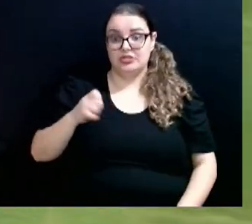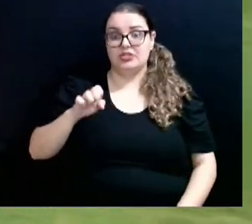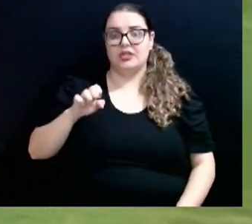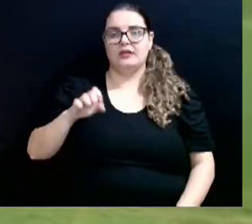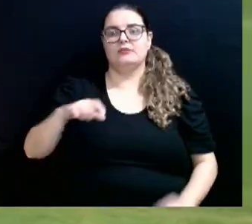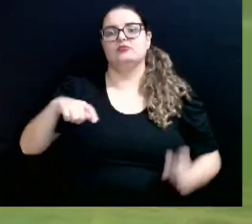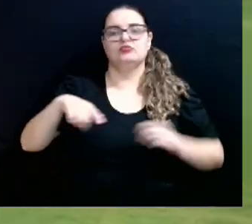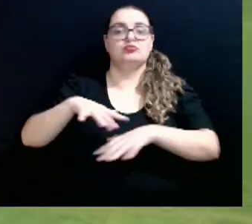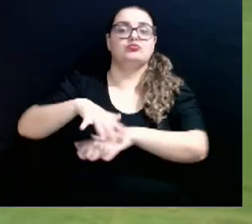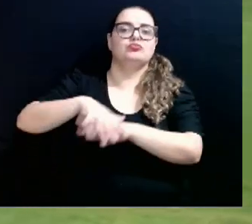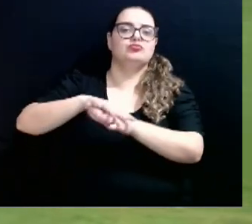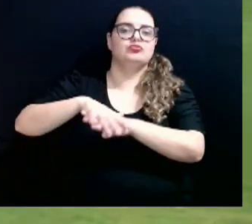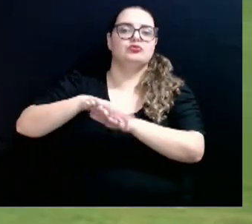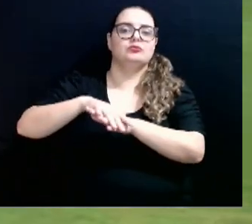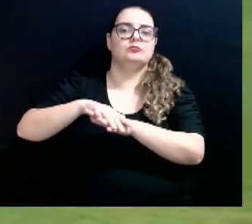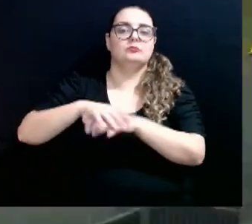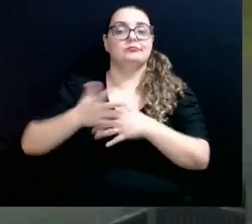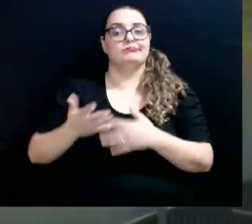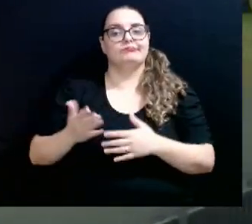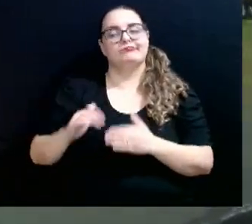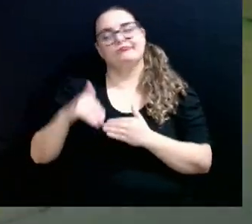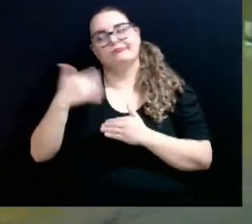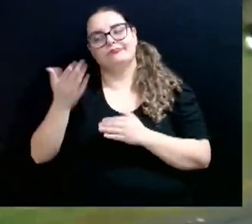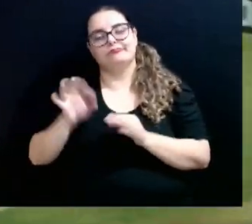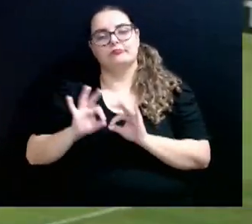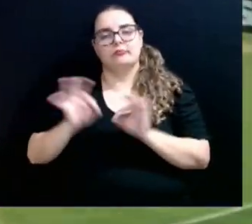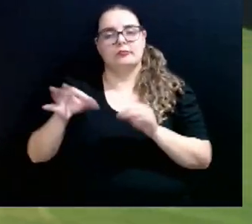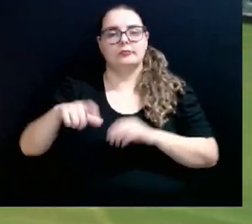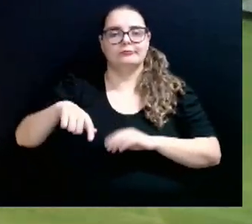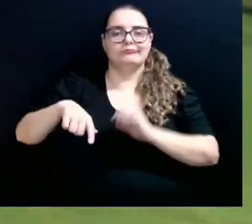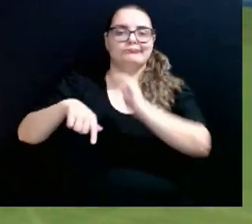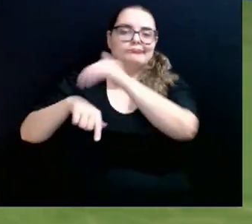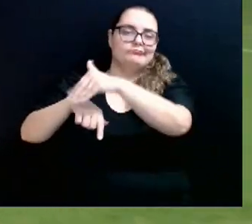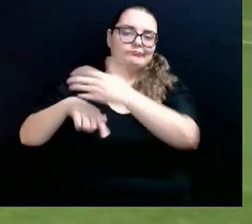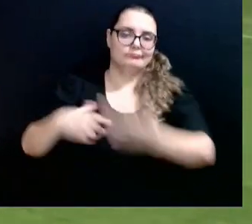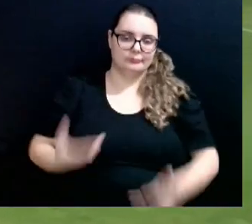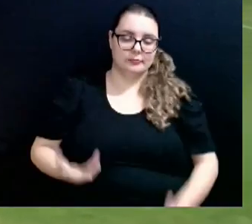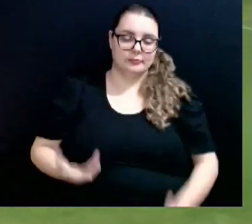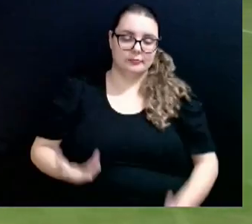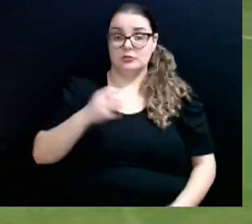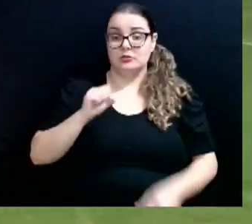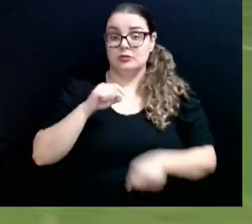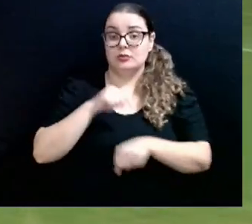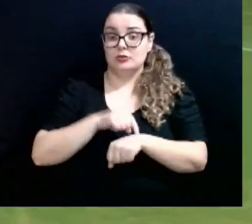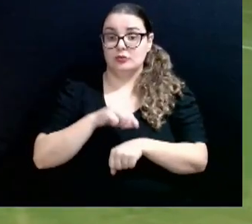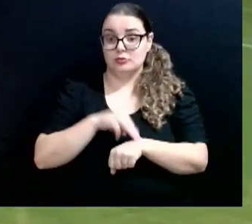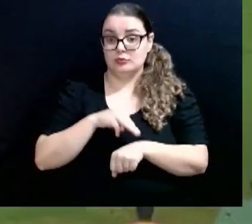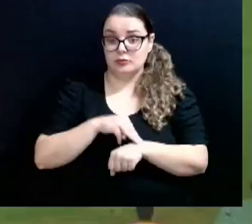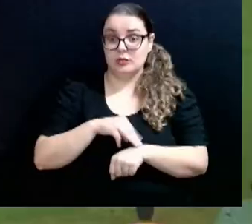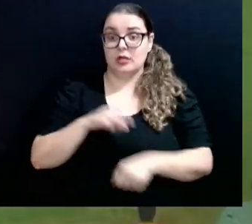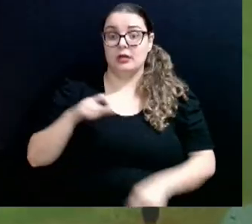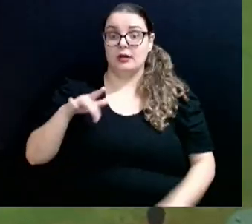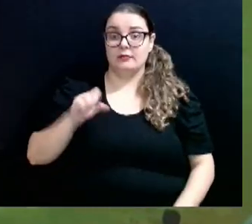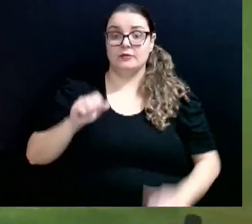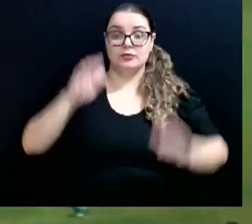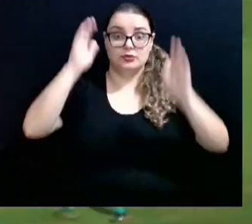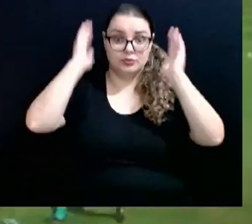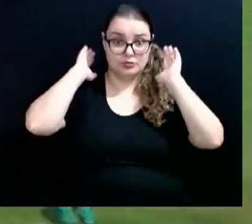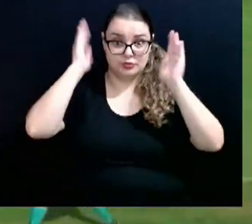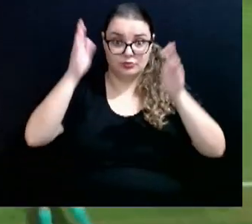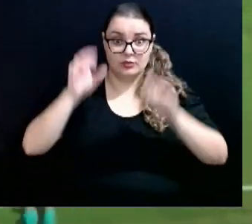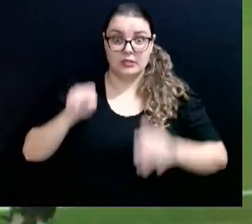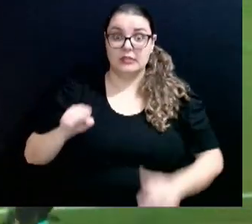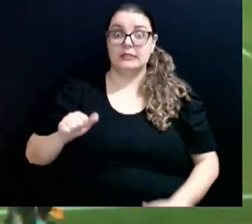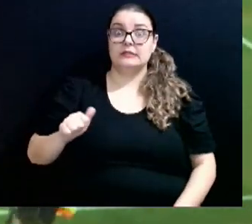redes, mas pelo lado de fora. Aos 38 minutos, Elvis cobrou escanteio e Simon de